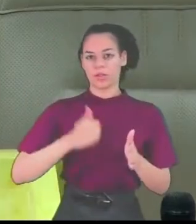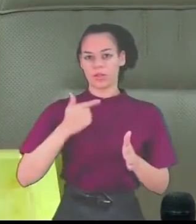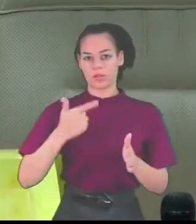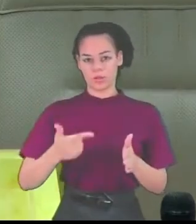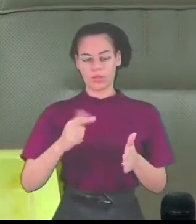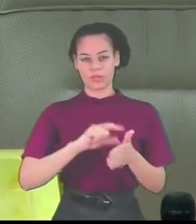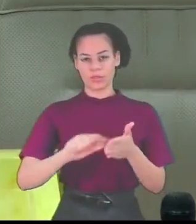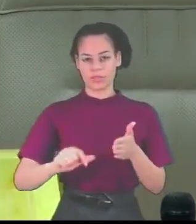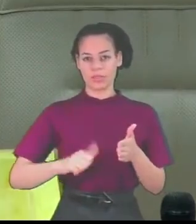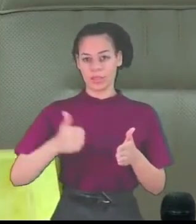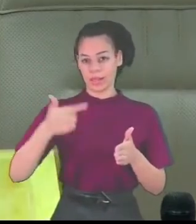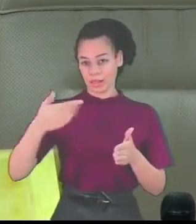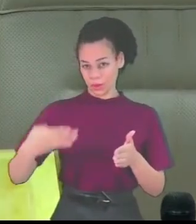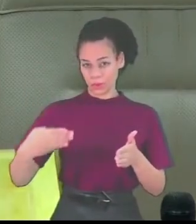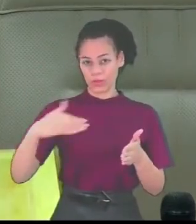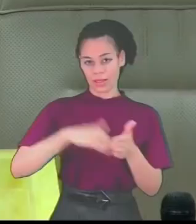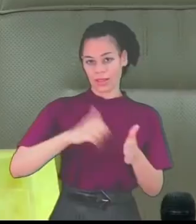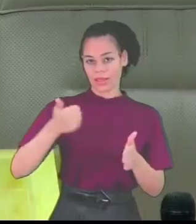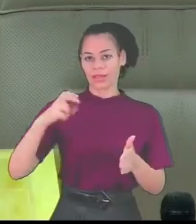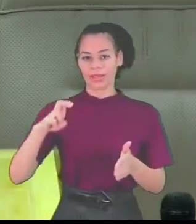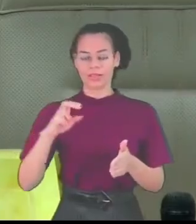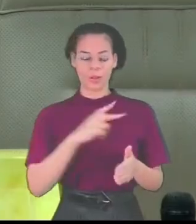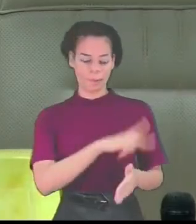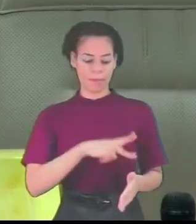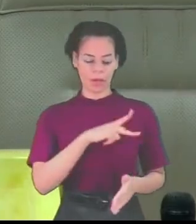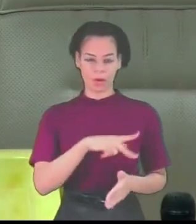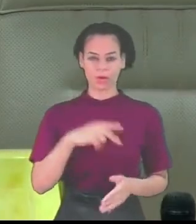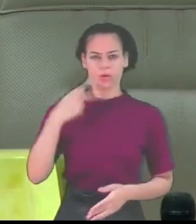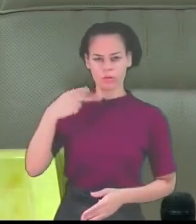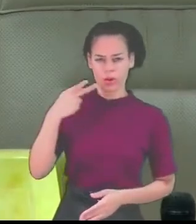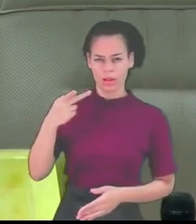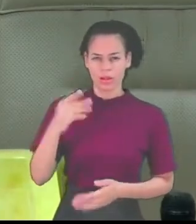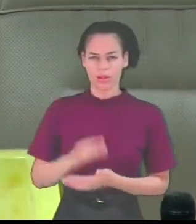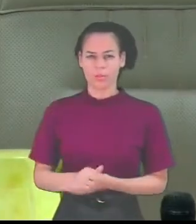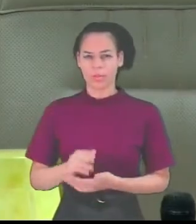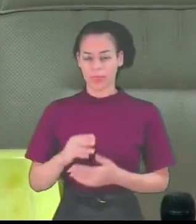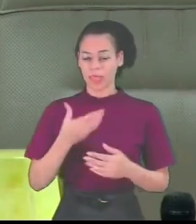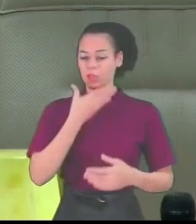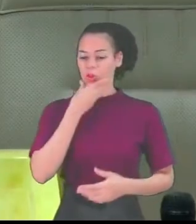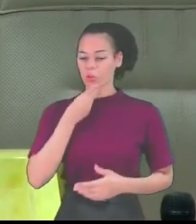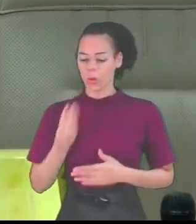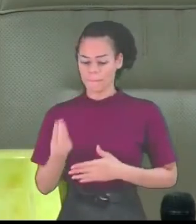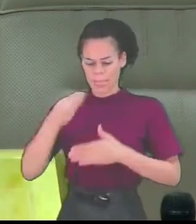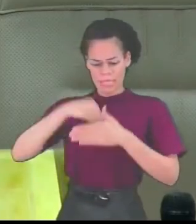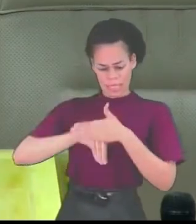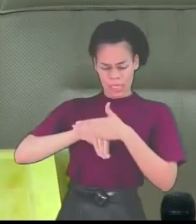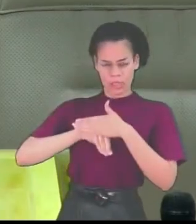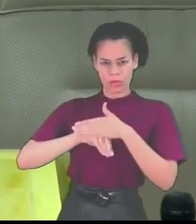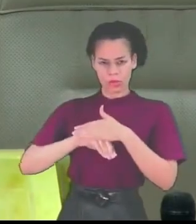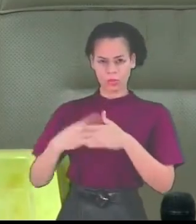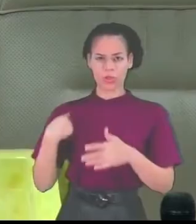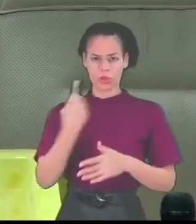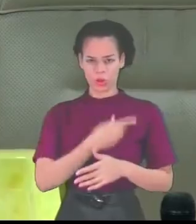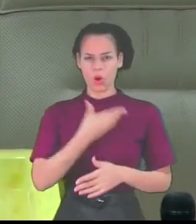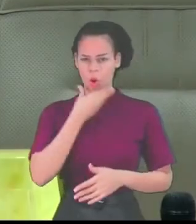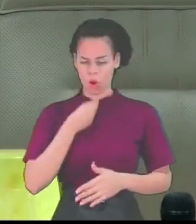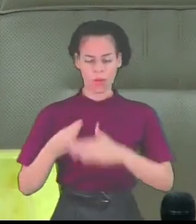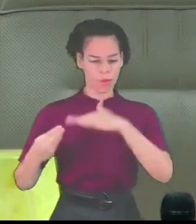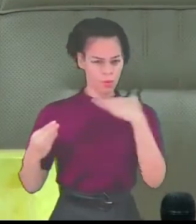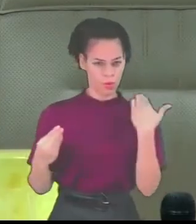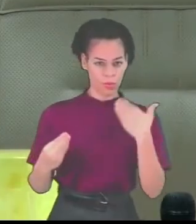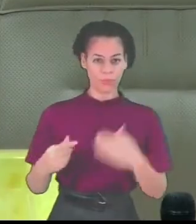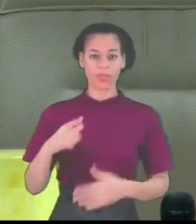15 Paulo vai dizer que dentro do homem na nossa essência de homem Mortais existe